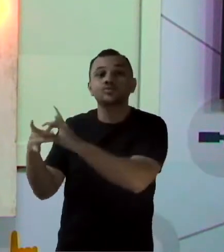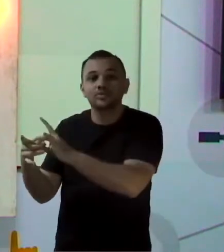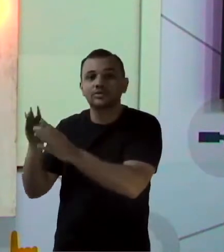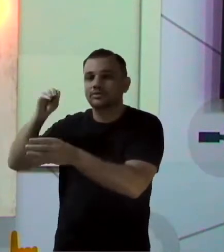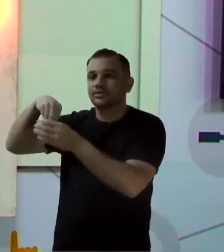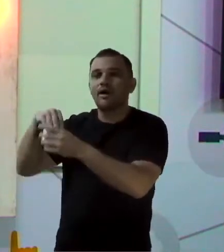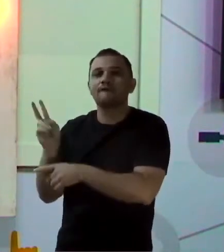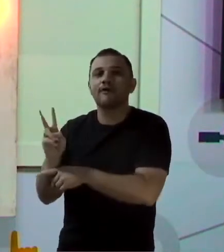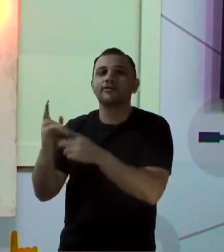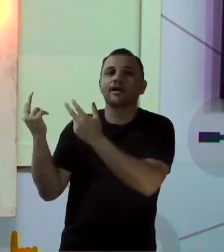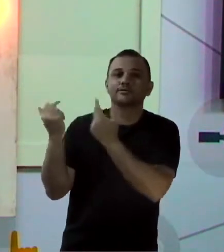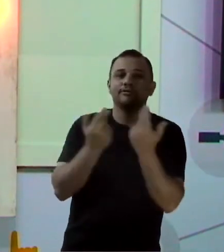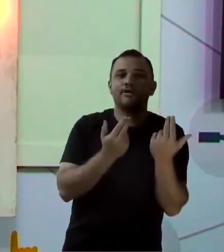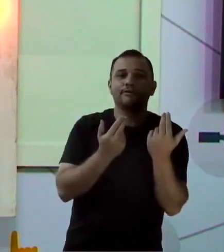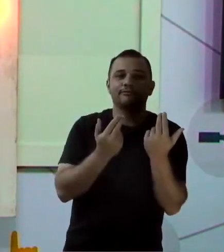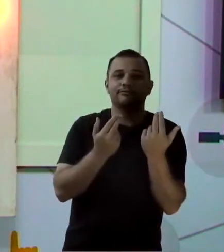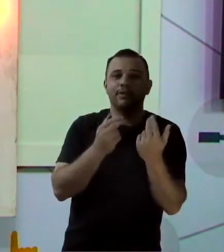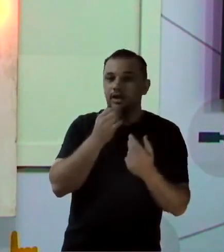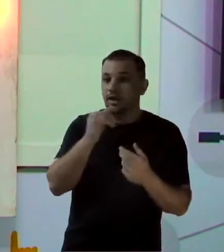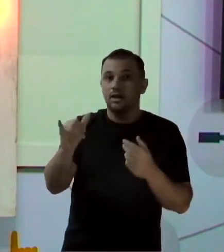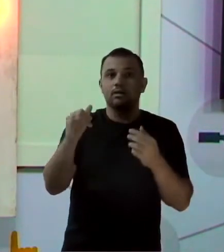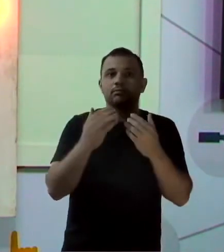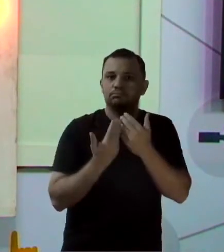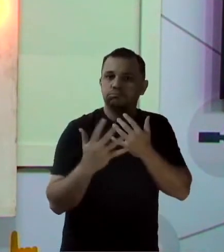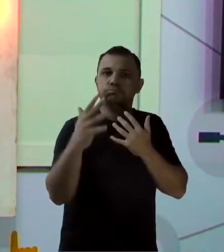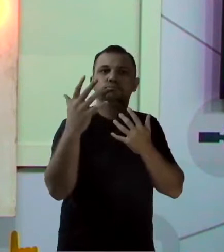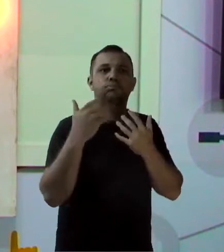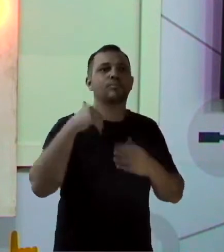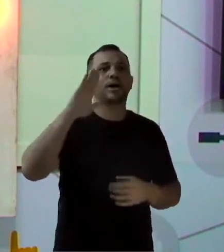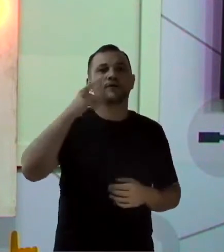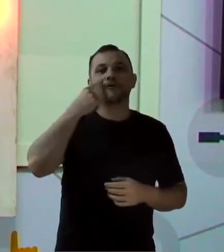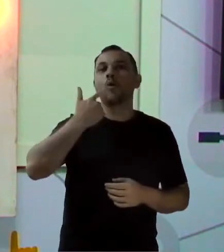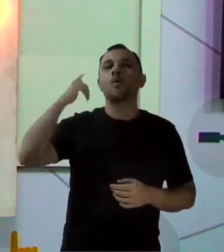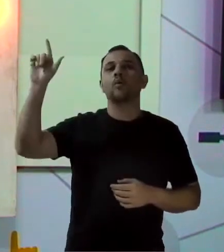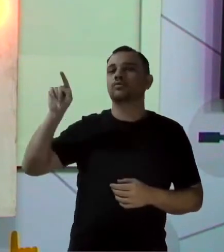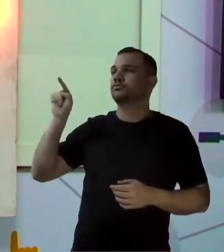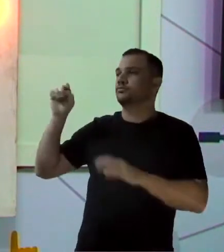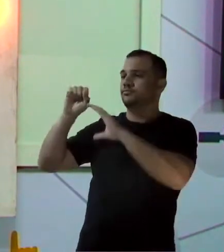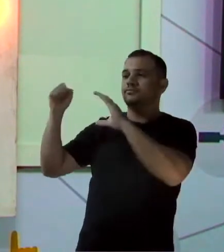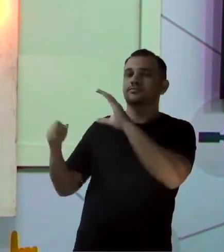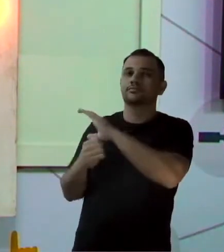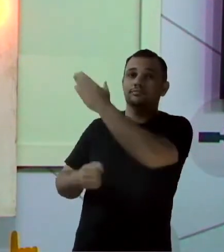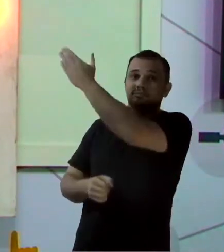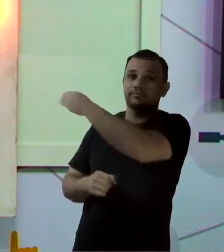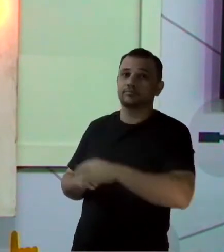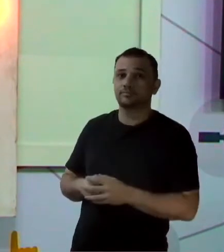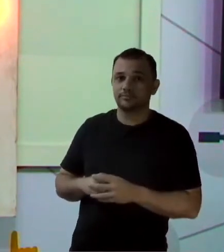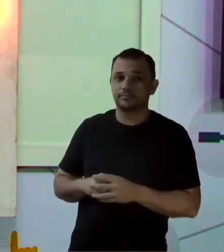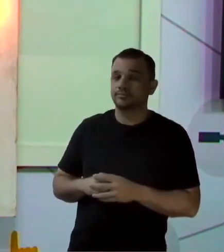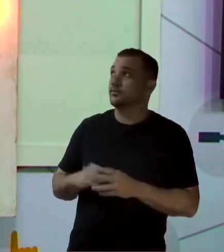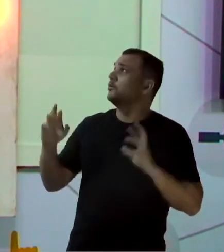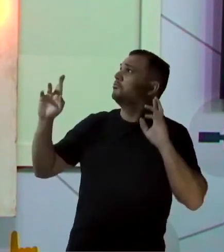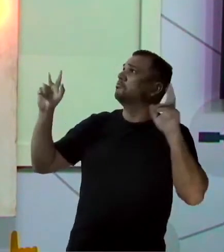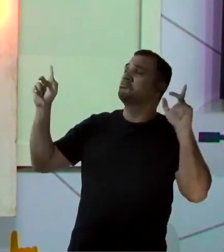é maior. Professor, liga o outro circuito em série para eu comparar. Aí eu ligo, olha só a diferença dos brilhos. Sabe por que